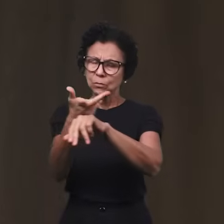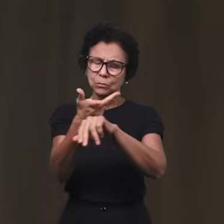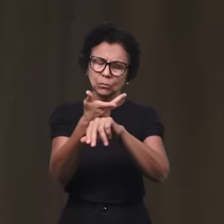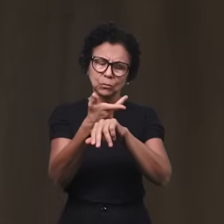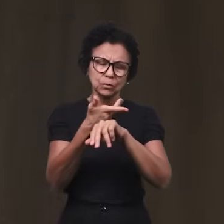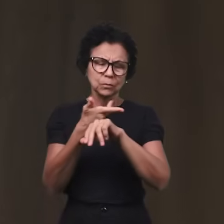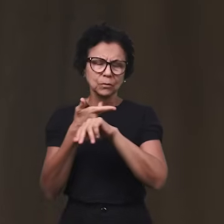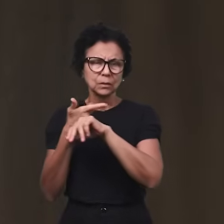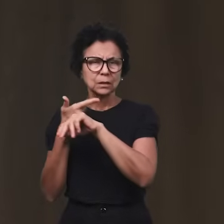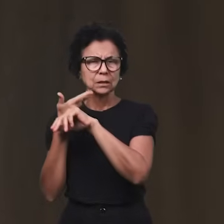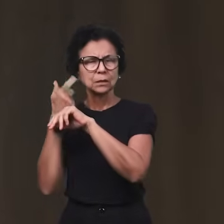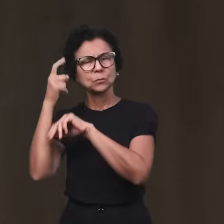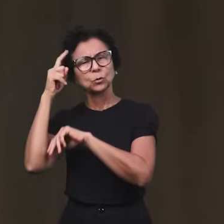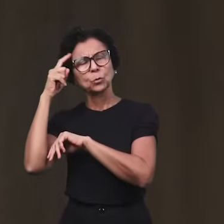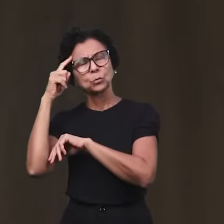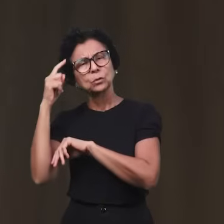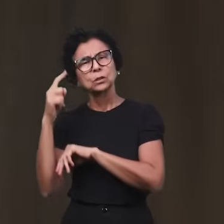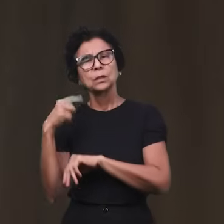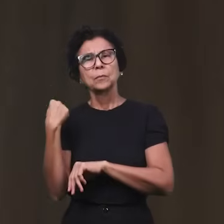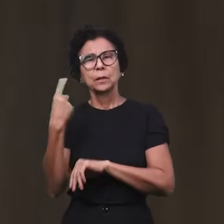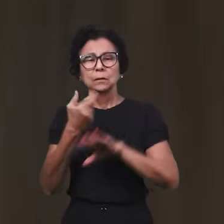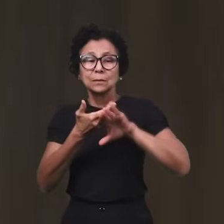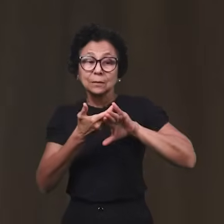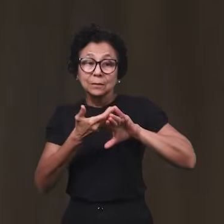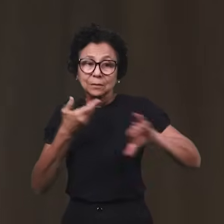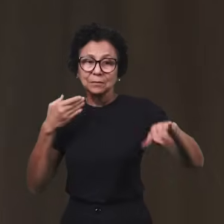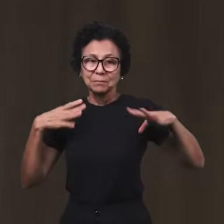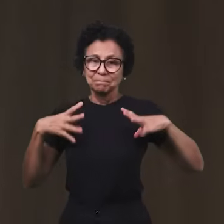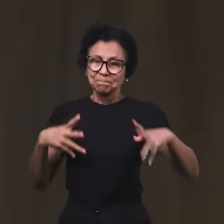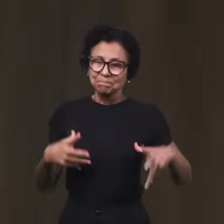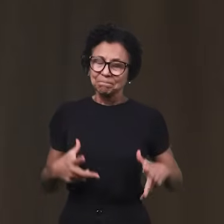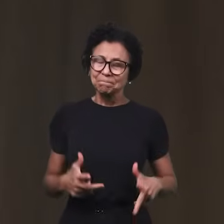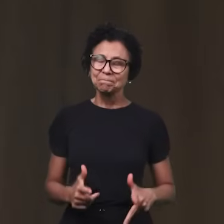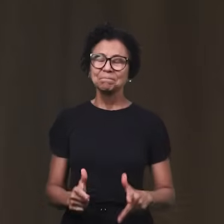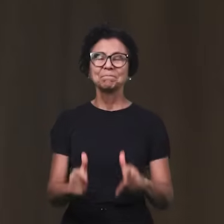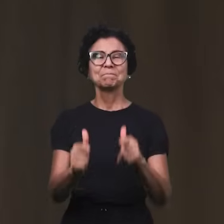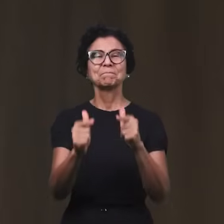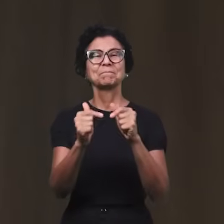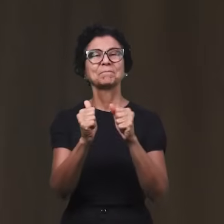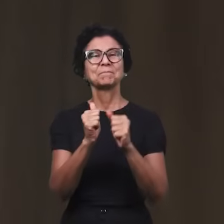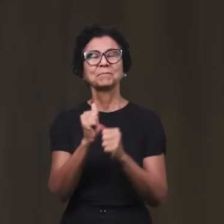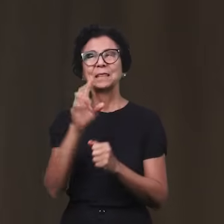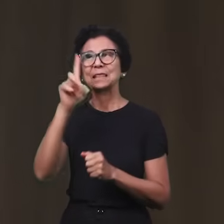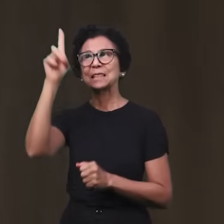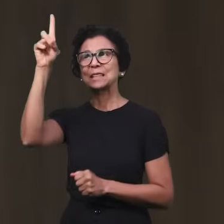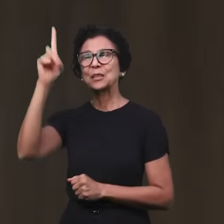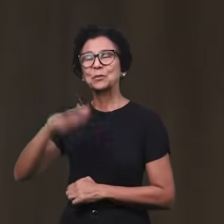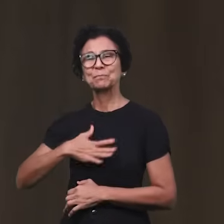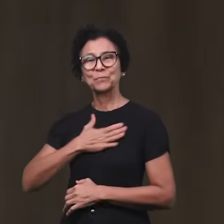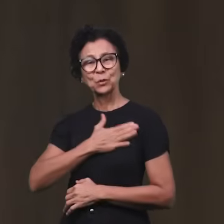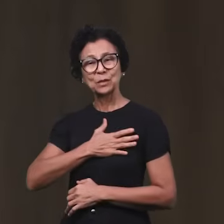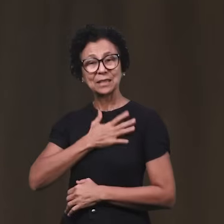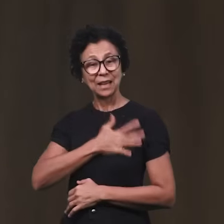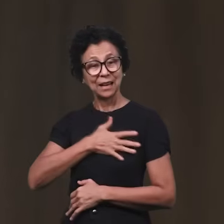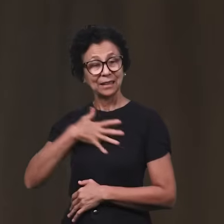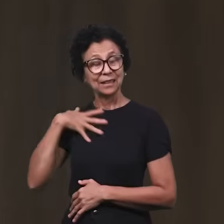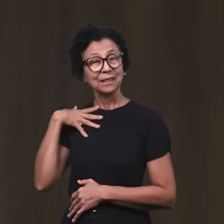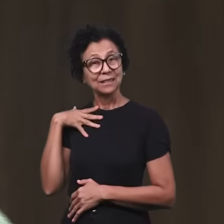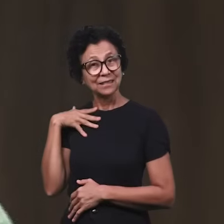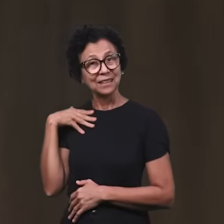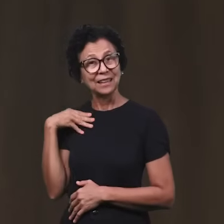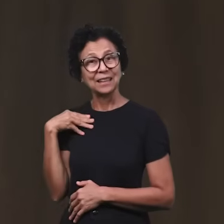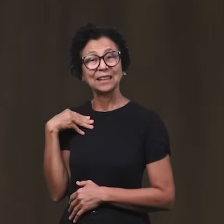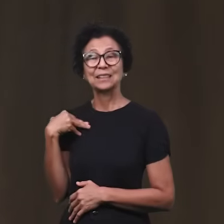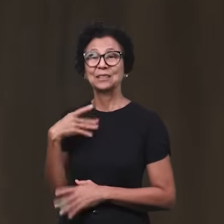trabalha dia após dia em nós para nos santificar, para nos tornar puras, agradáveis ao Senhor, para nos preparar